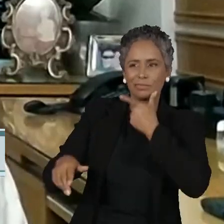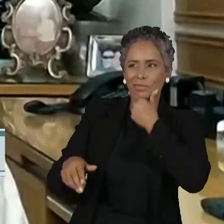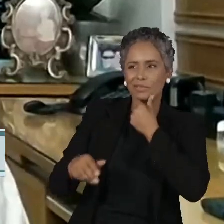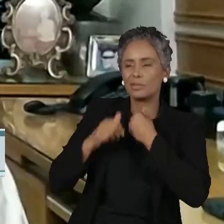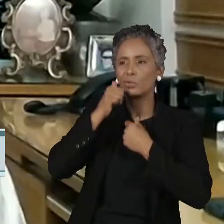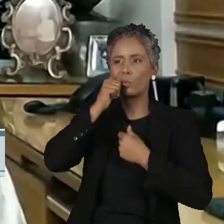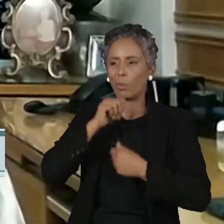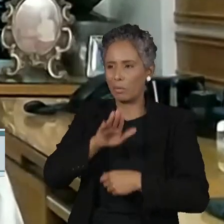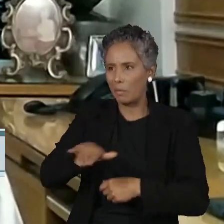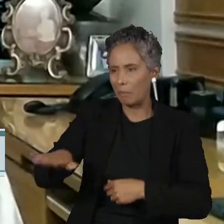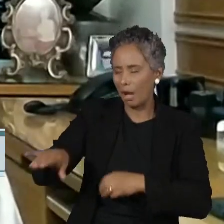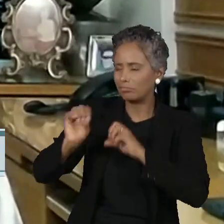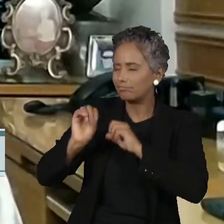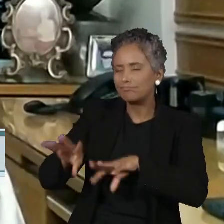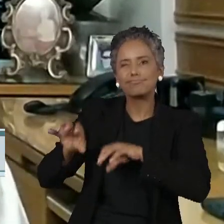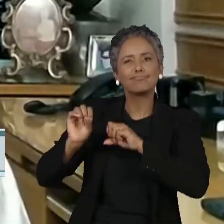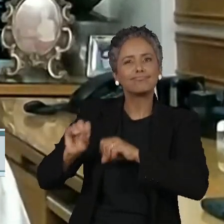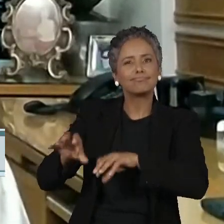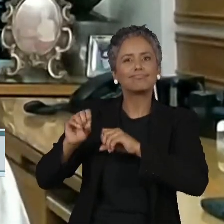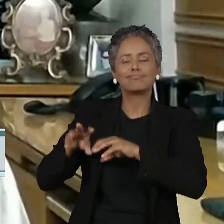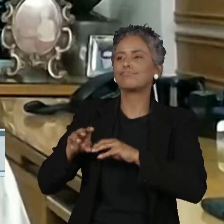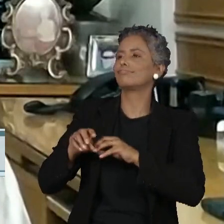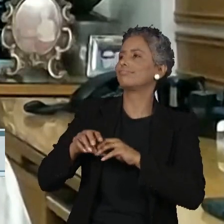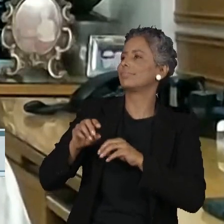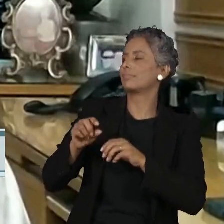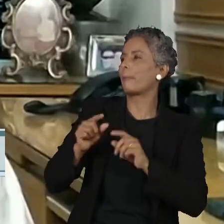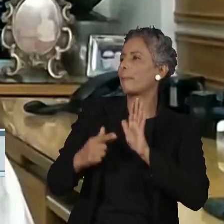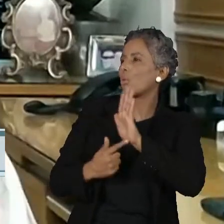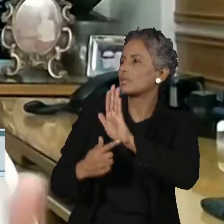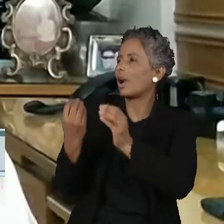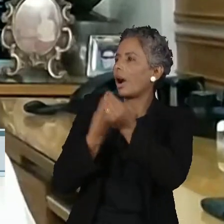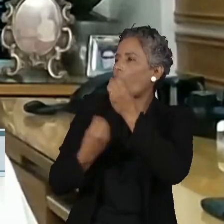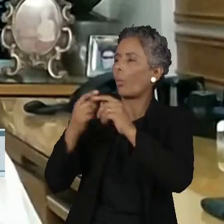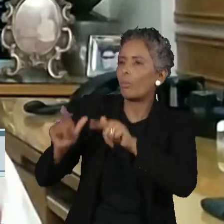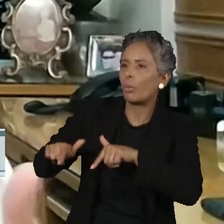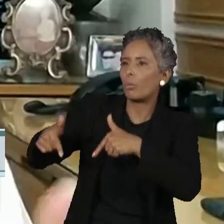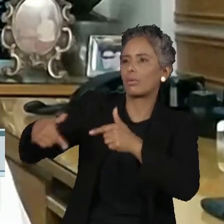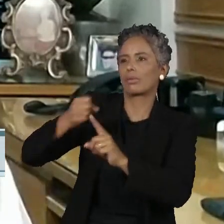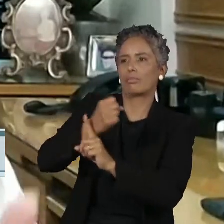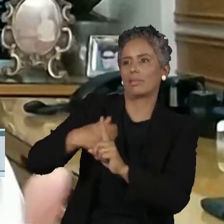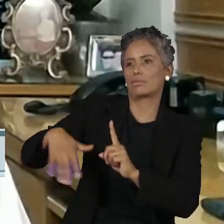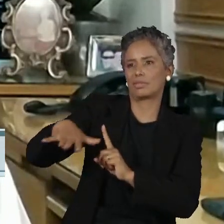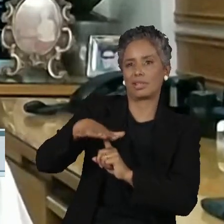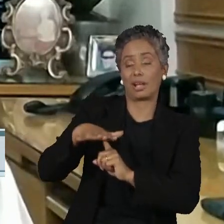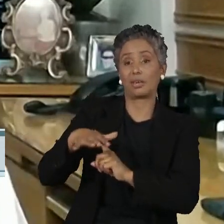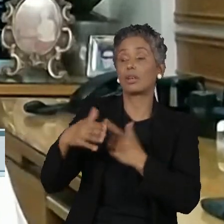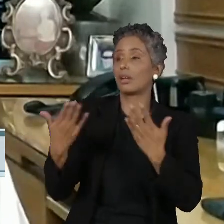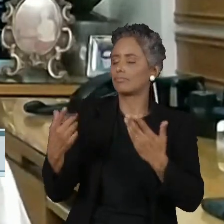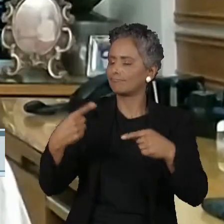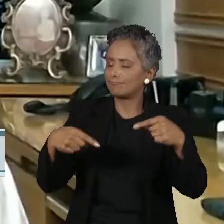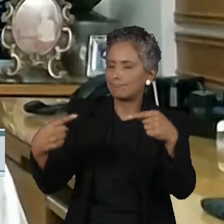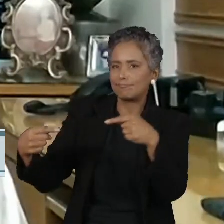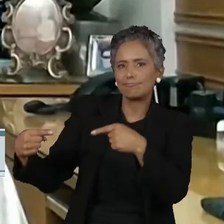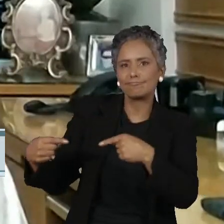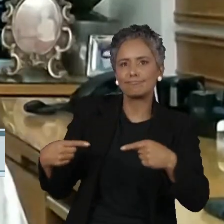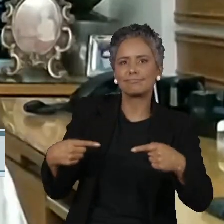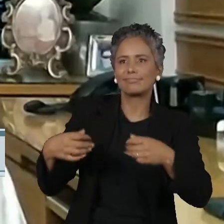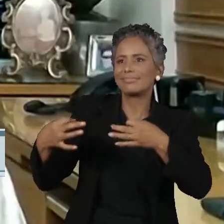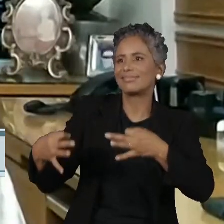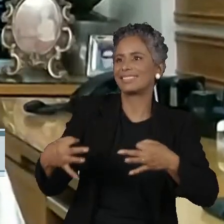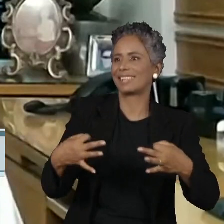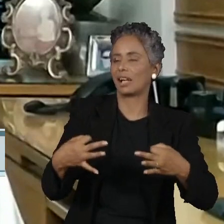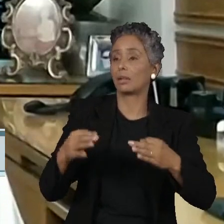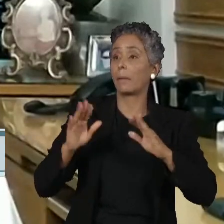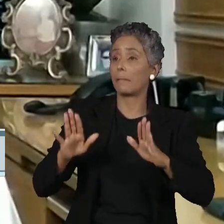na sociedade. Então, aquilo que se espera. E através dessa discussão aberta, franca, sobre esses